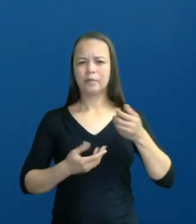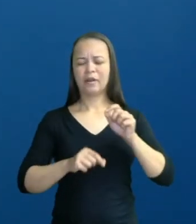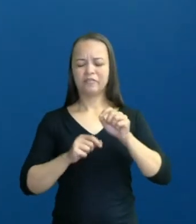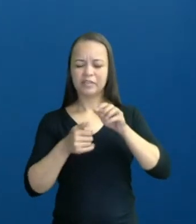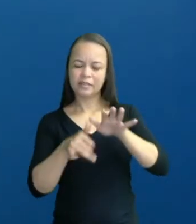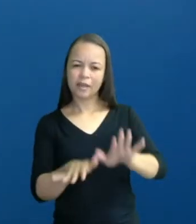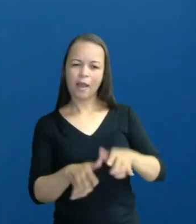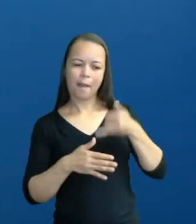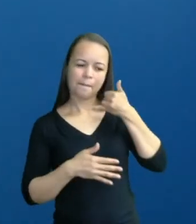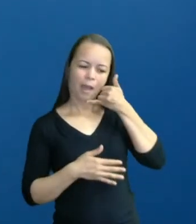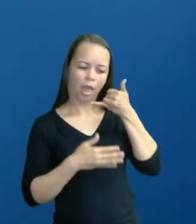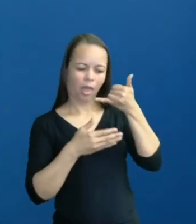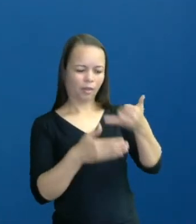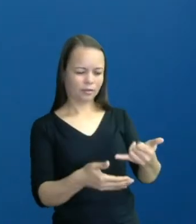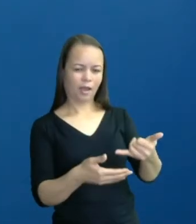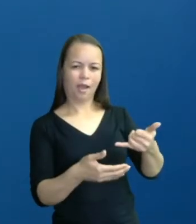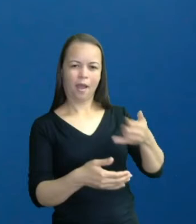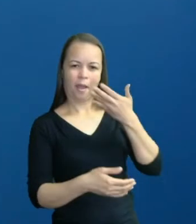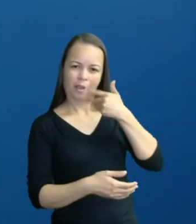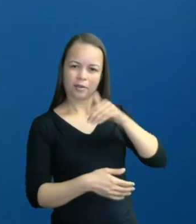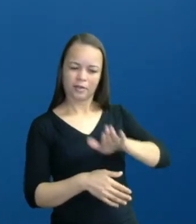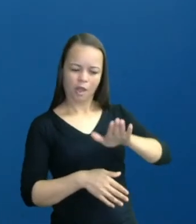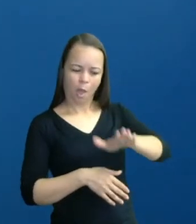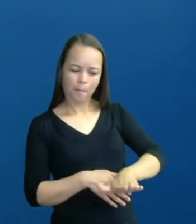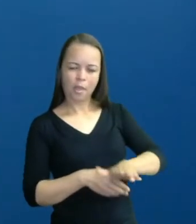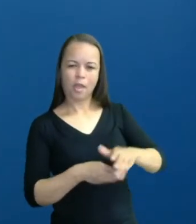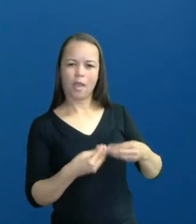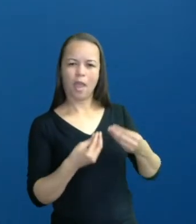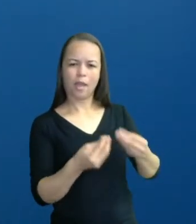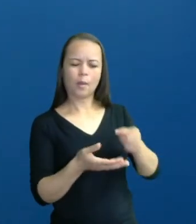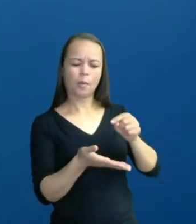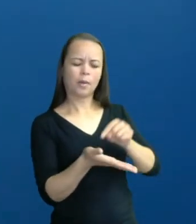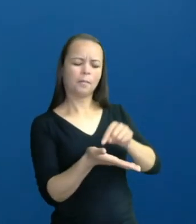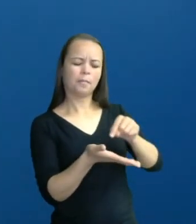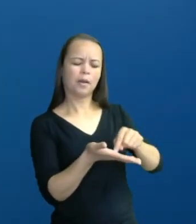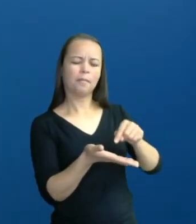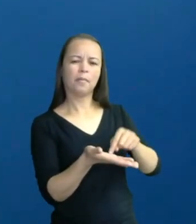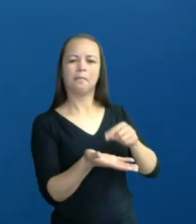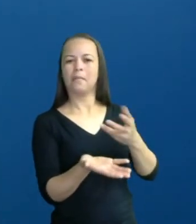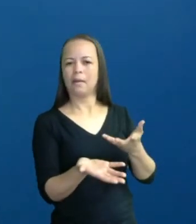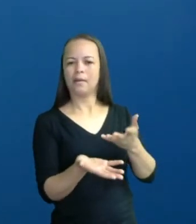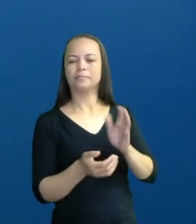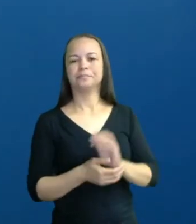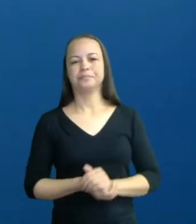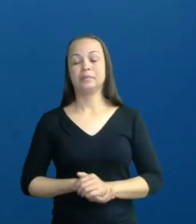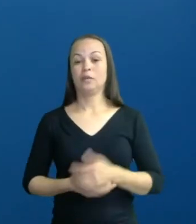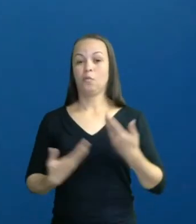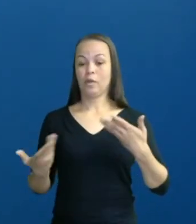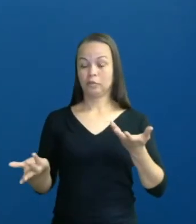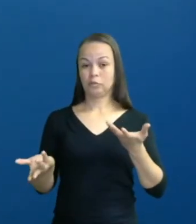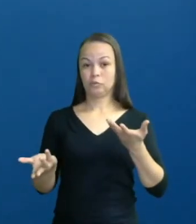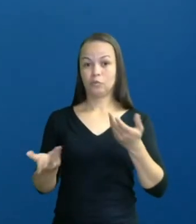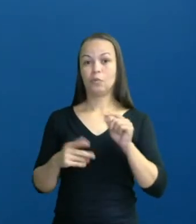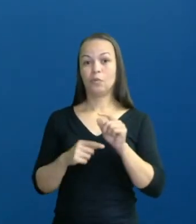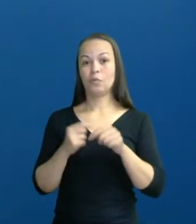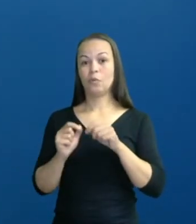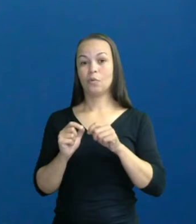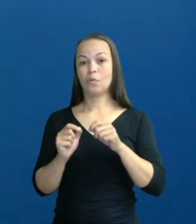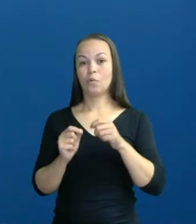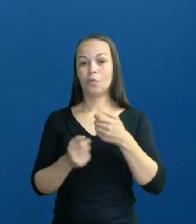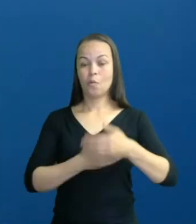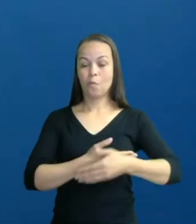Um clique só para alongar, para encolher as fotos e folhear álbuns. Então, você já vê